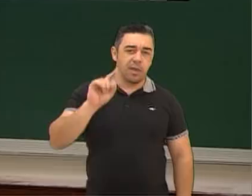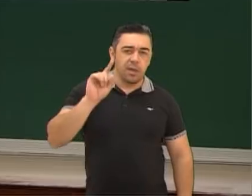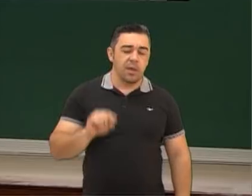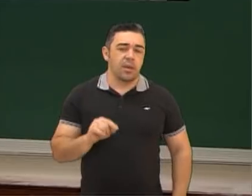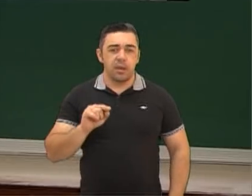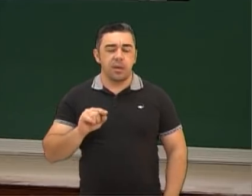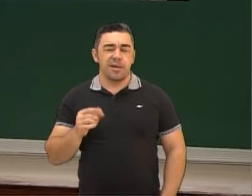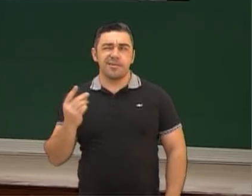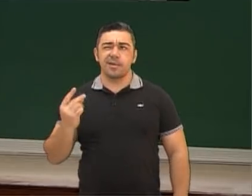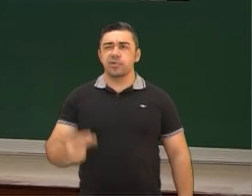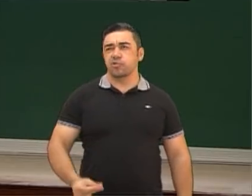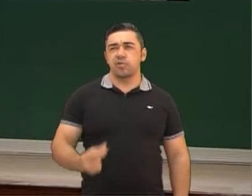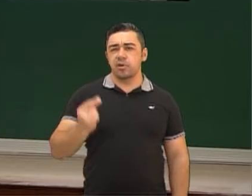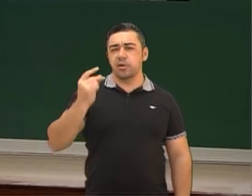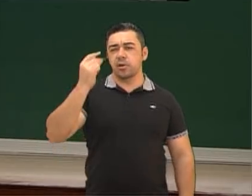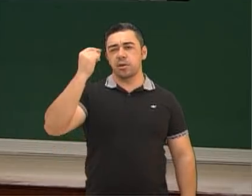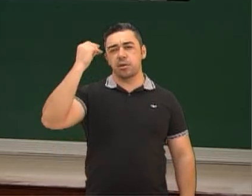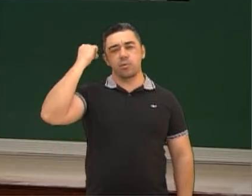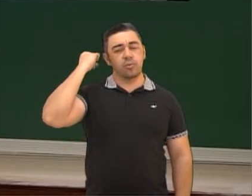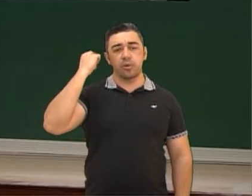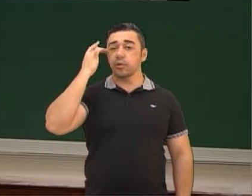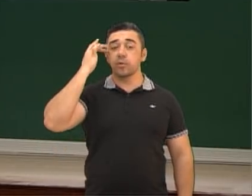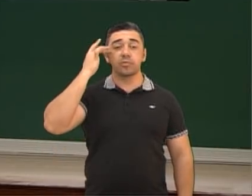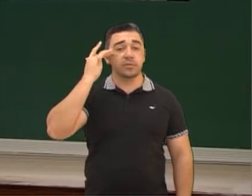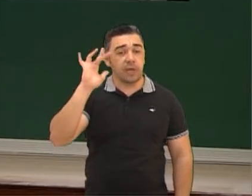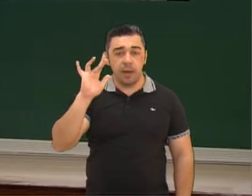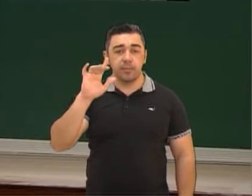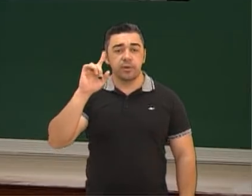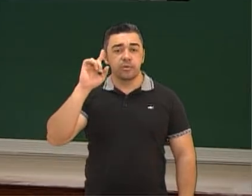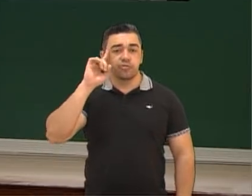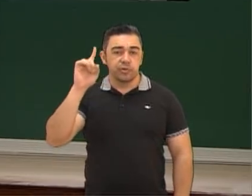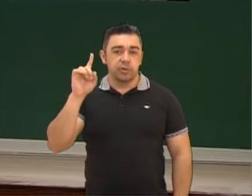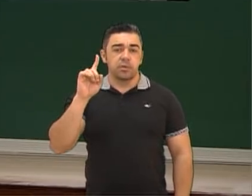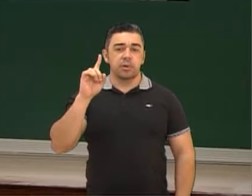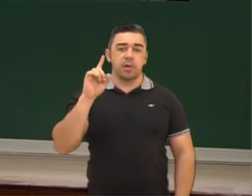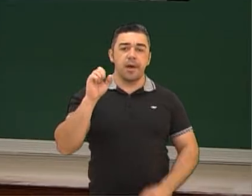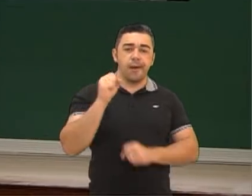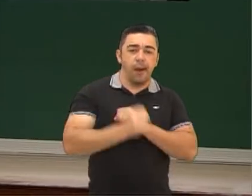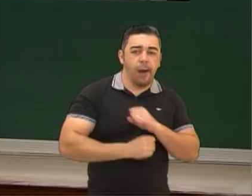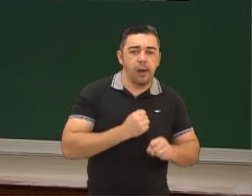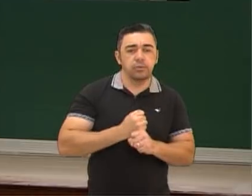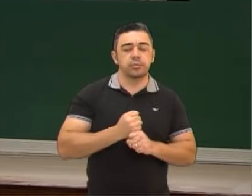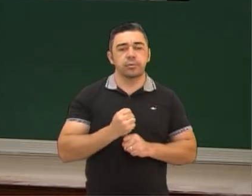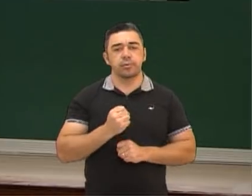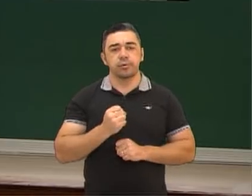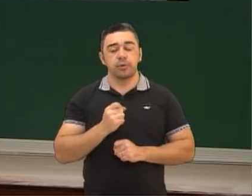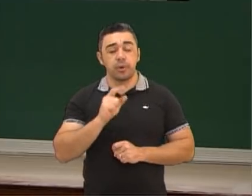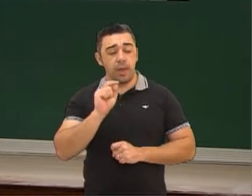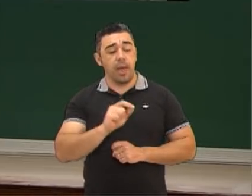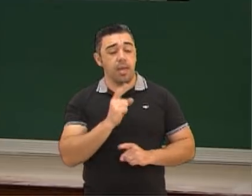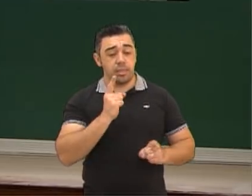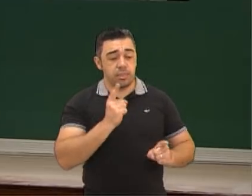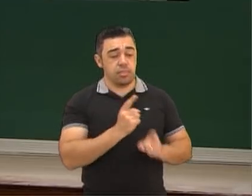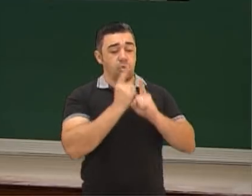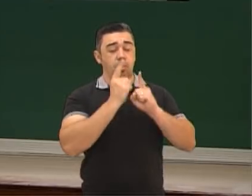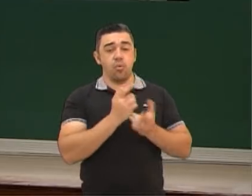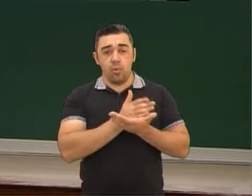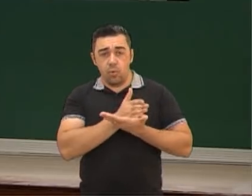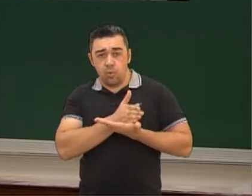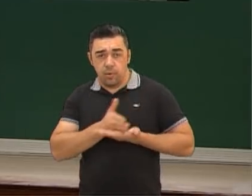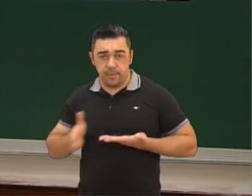são tão antigas que a gente já não consegue identificar exatamente como que começou,